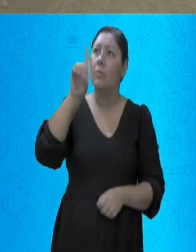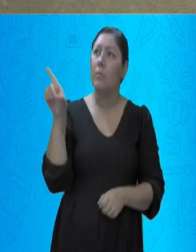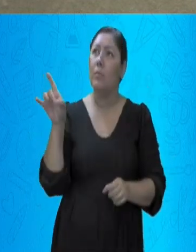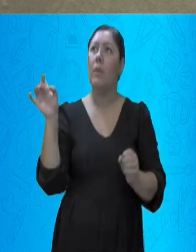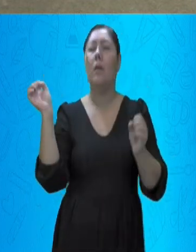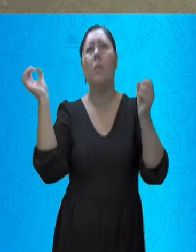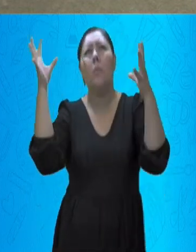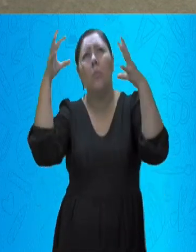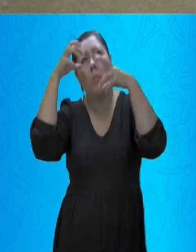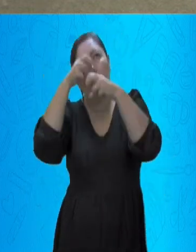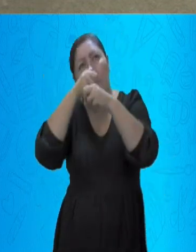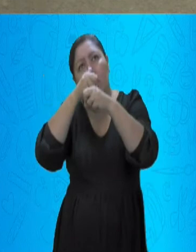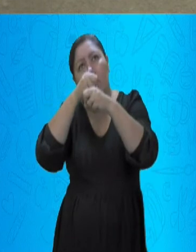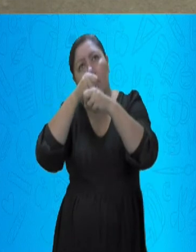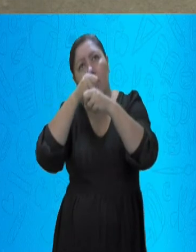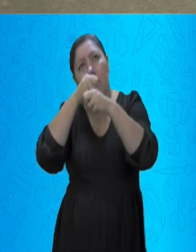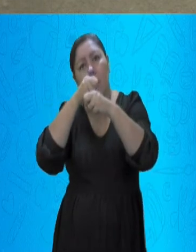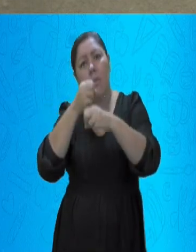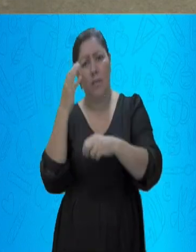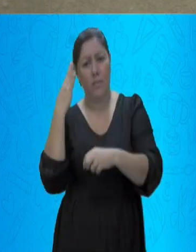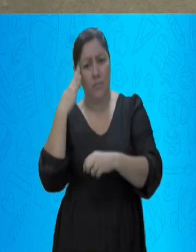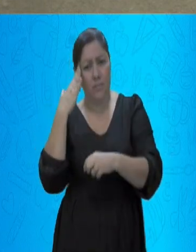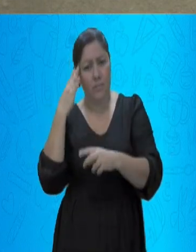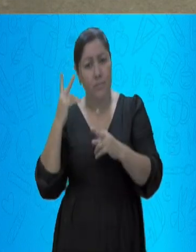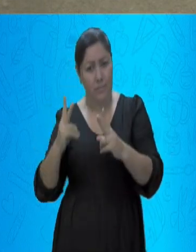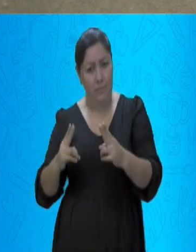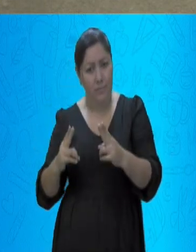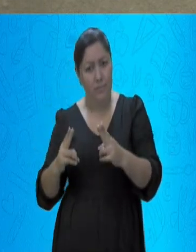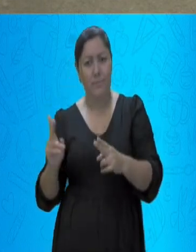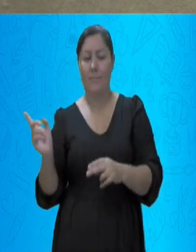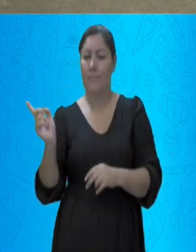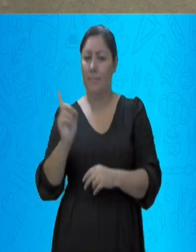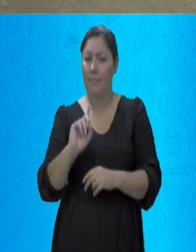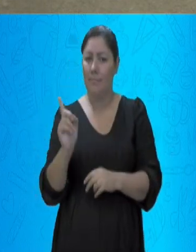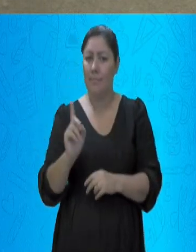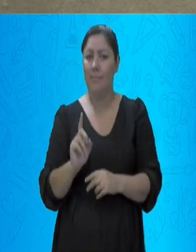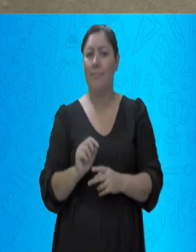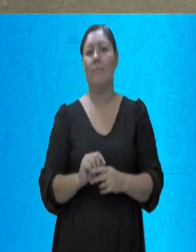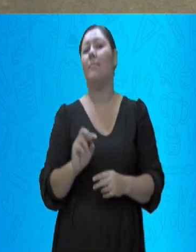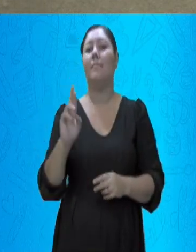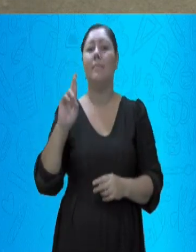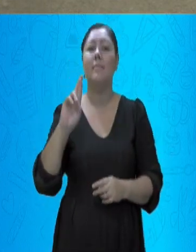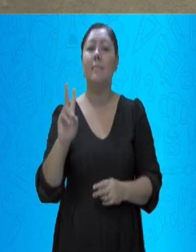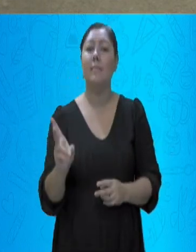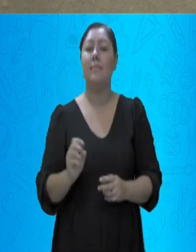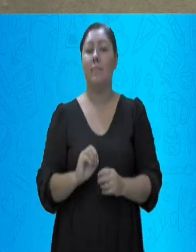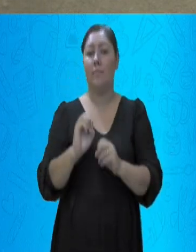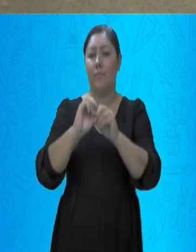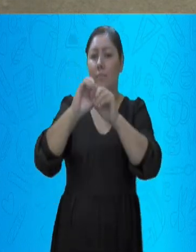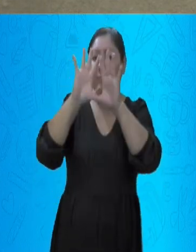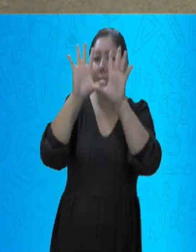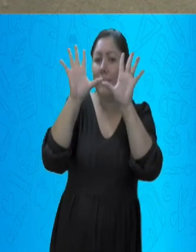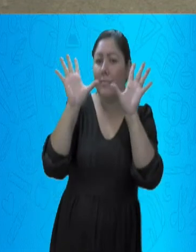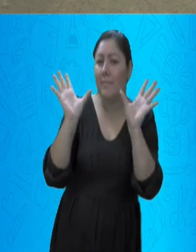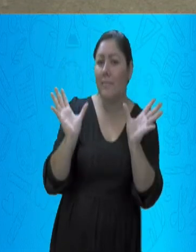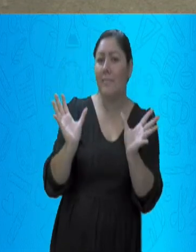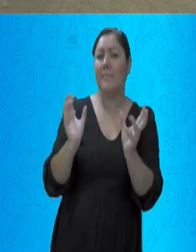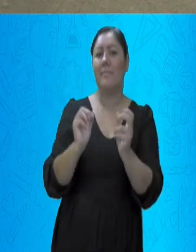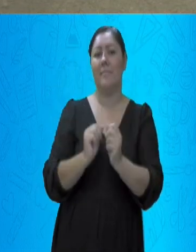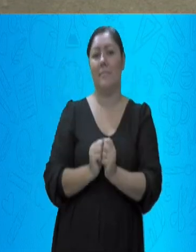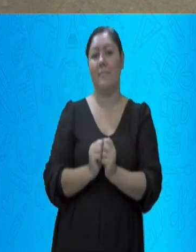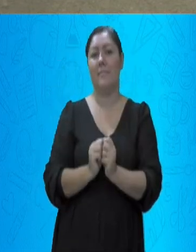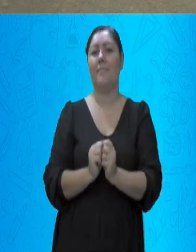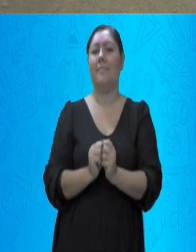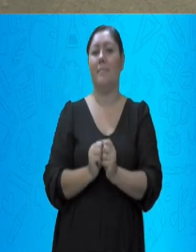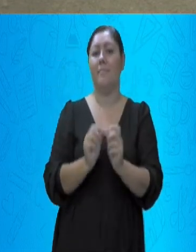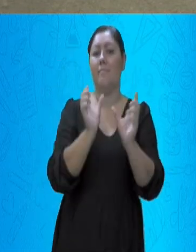Elas falam de um mesmo momento? Não. Claro é uma coisa e um dia escuro é